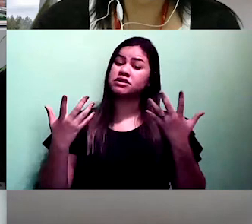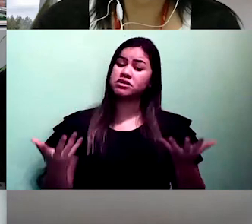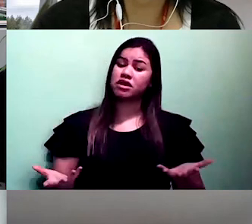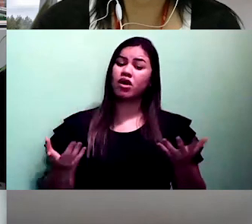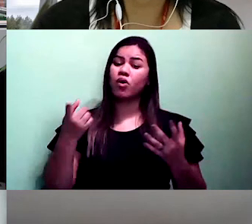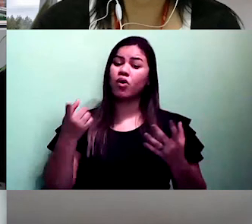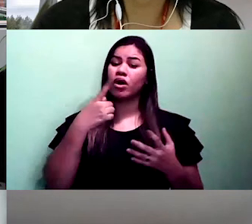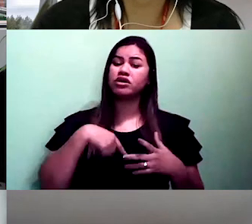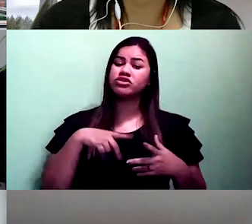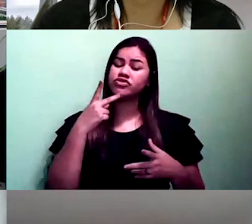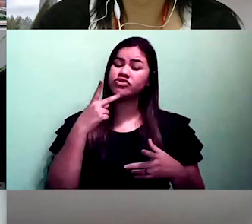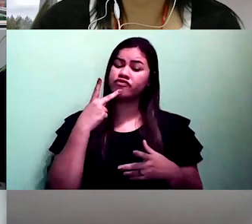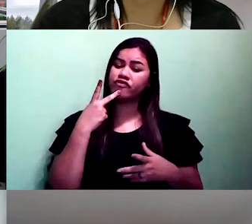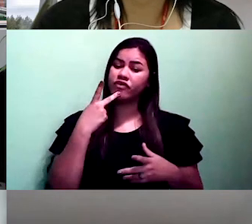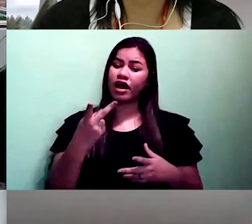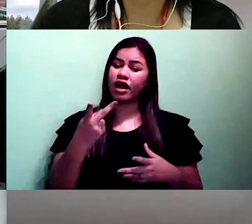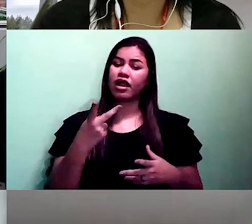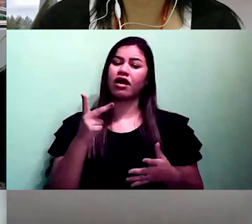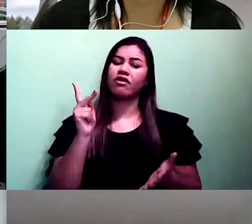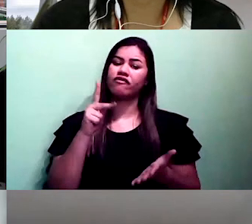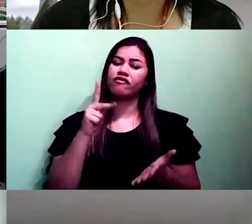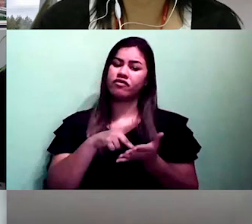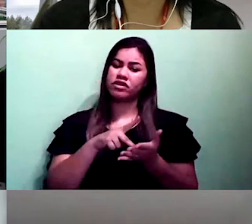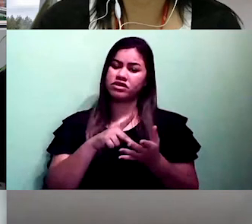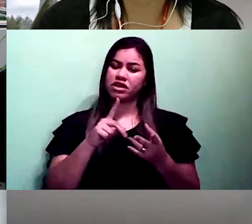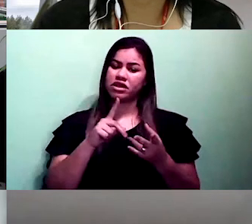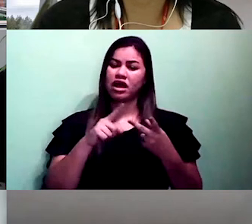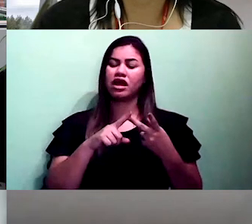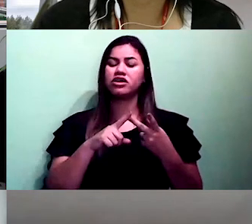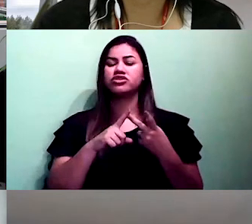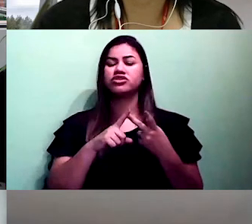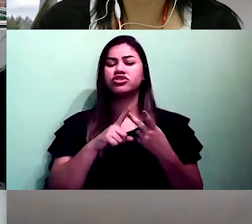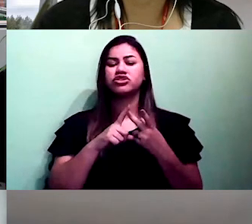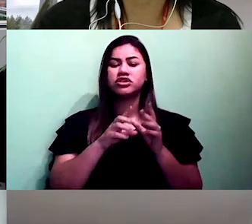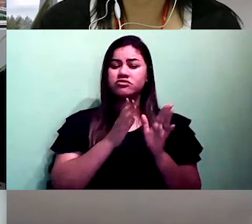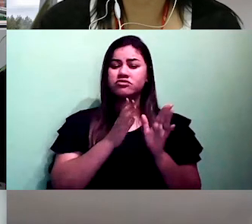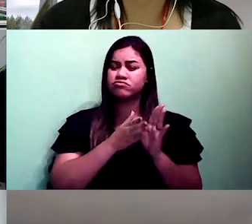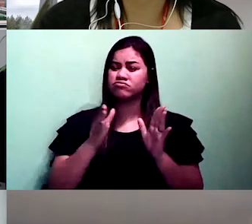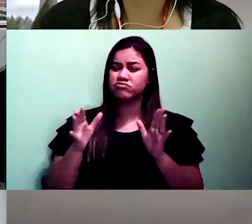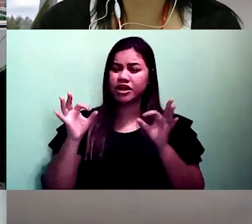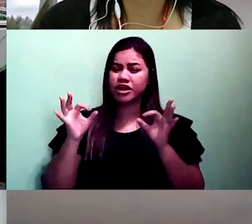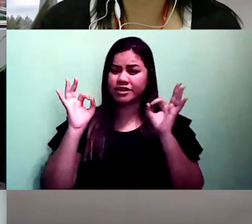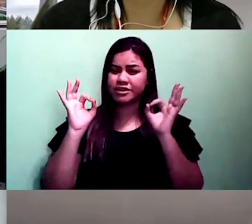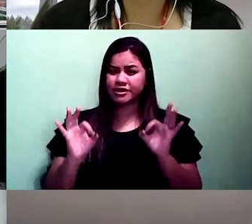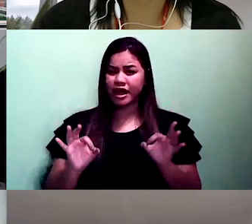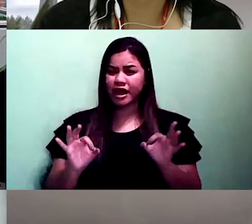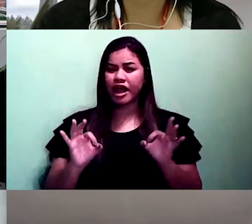nossa religiosidade ajuda muito nesse